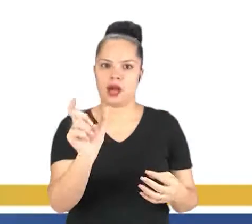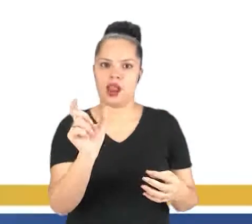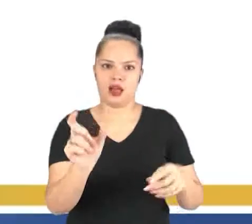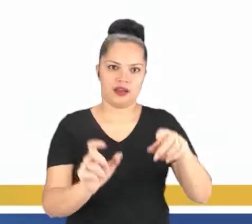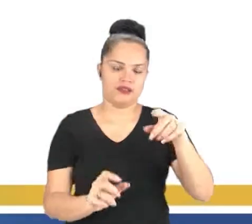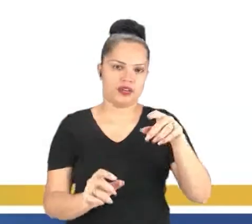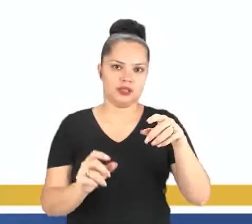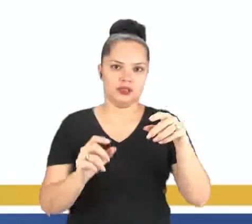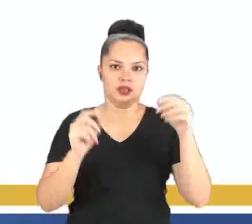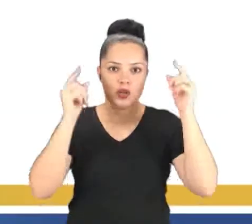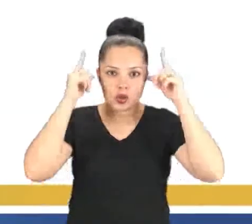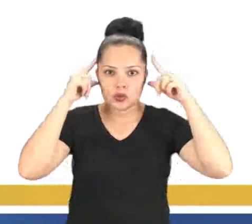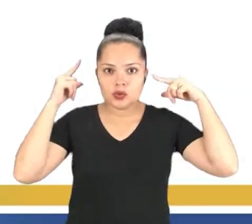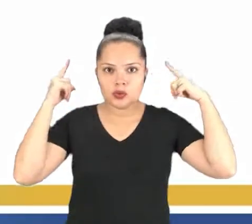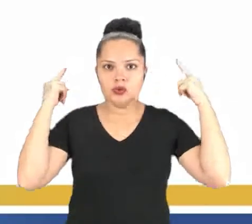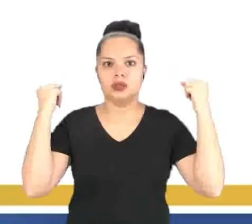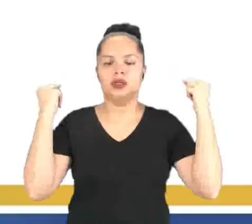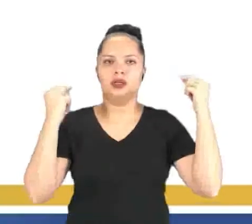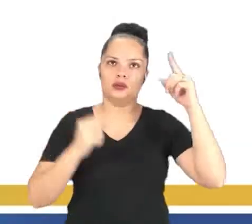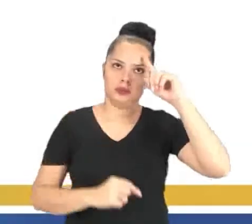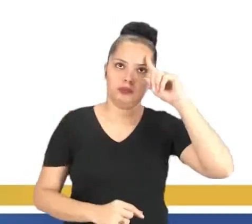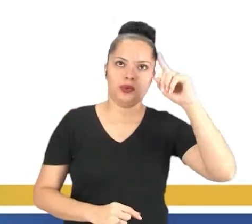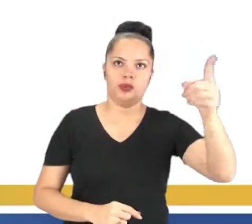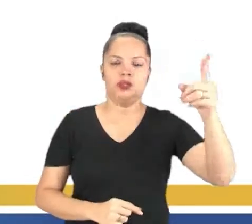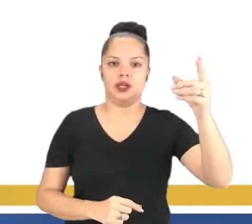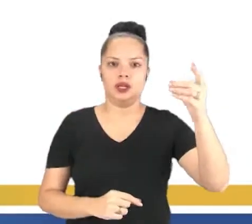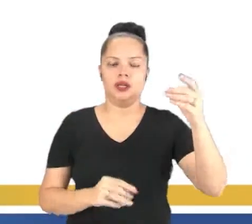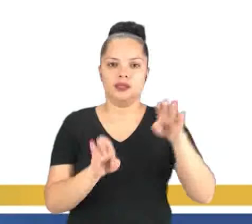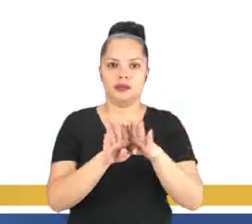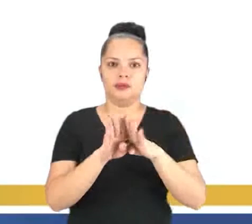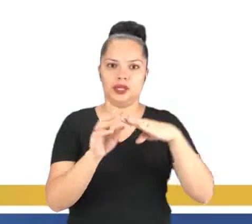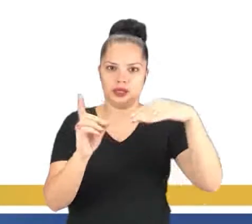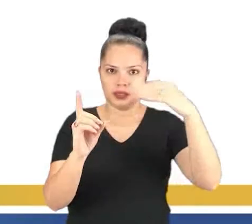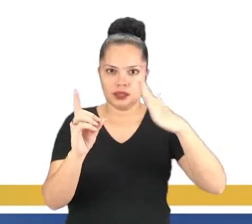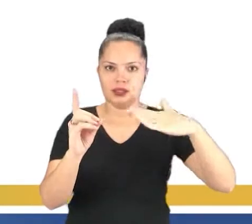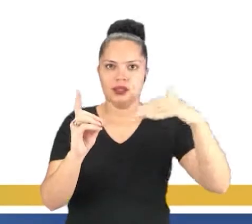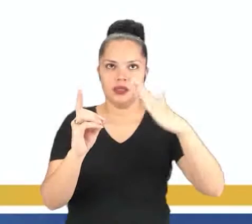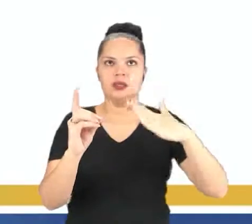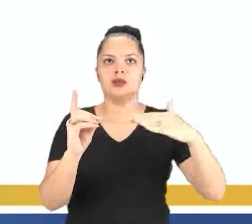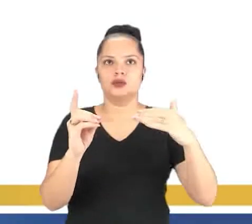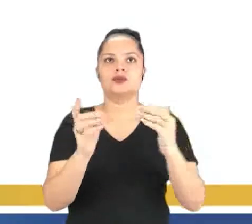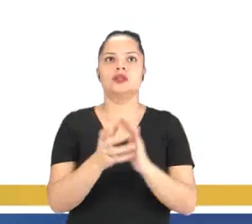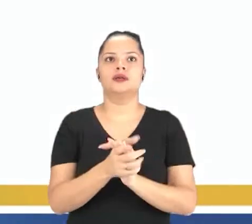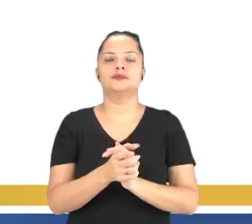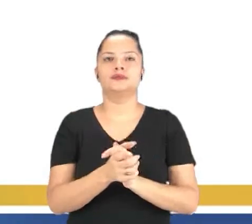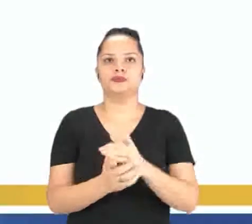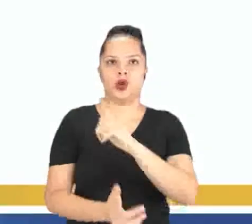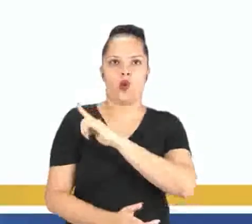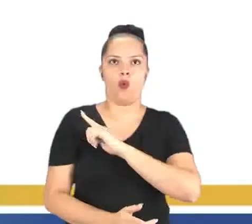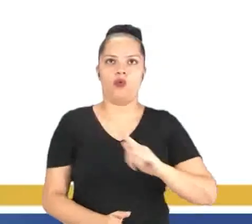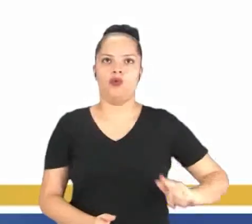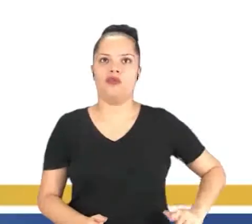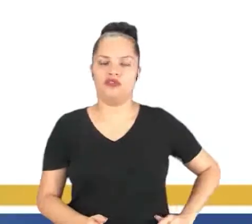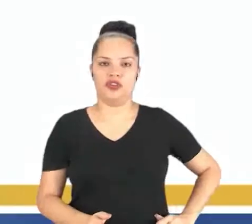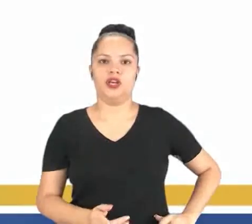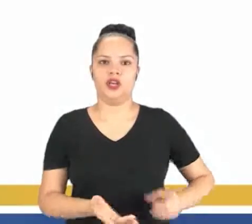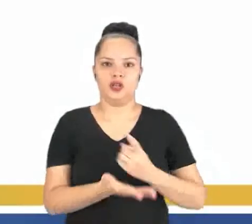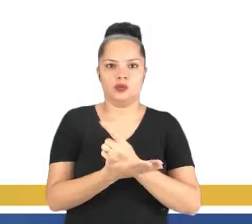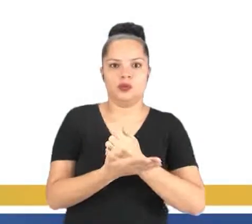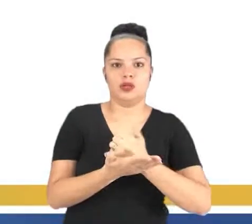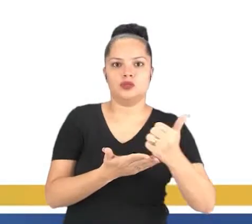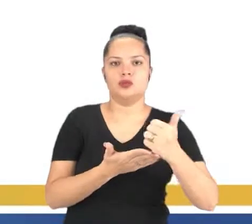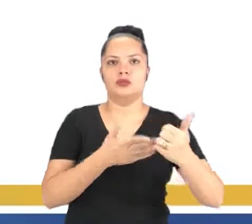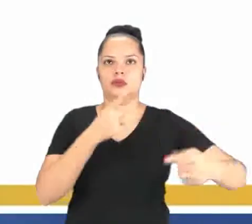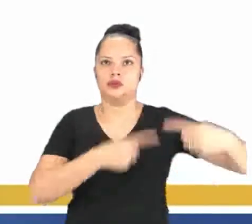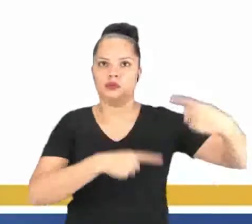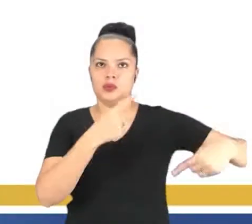mas quem assistia que é igual poder é o sistema de governo em que as ações políticas jurídicas e policiais são submetidos às normas e algumas